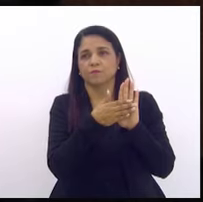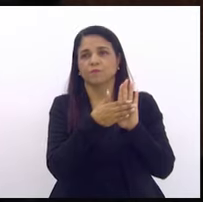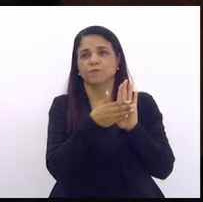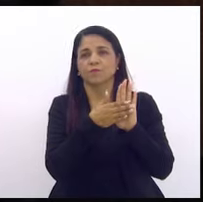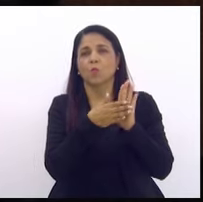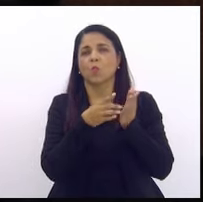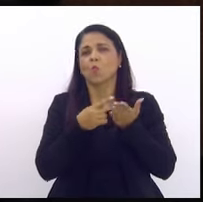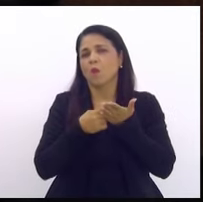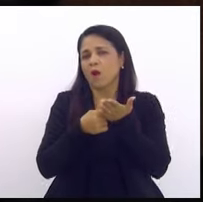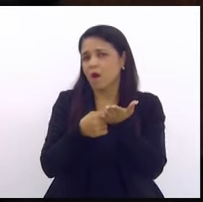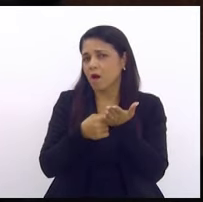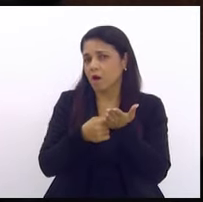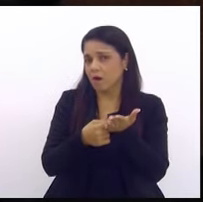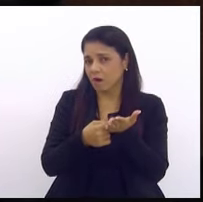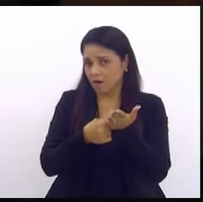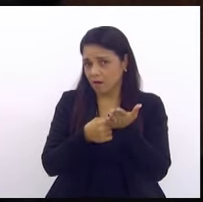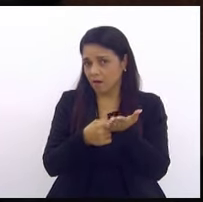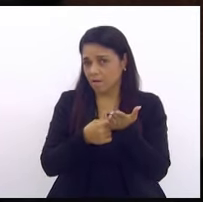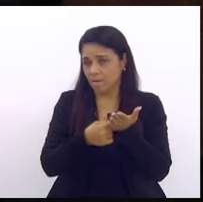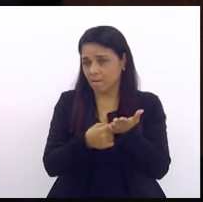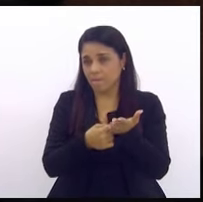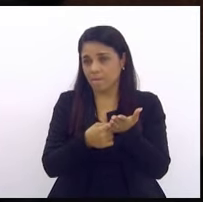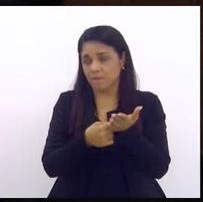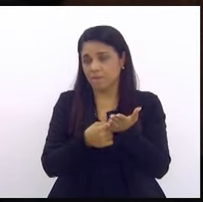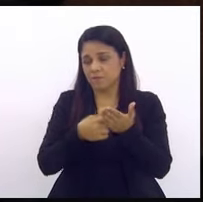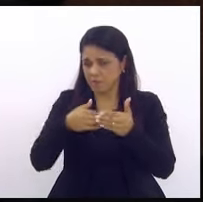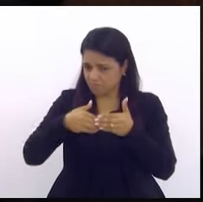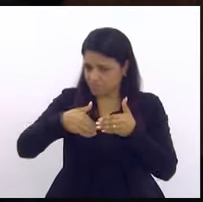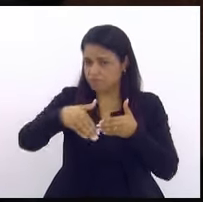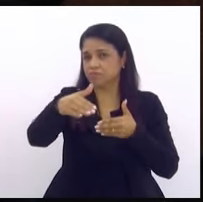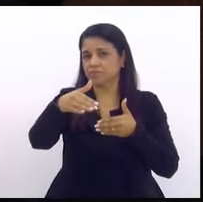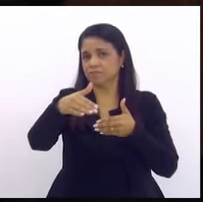um acordo daqui para frente,